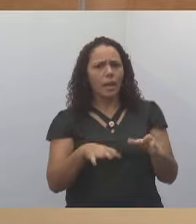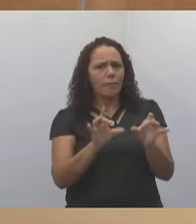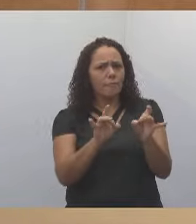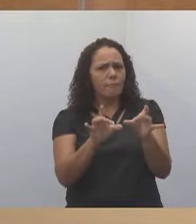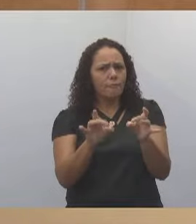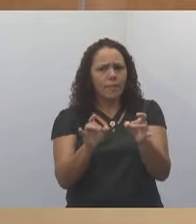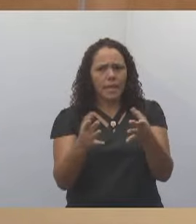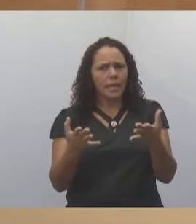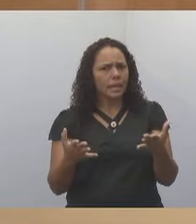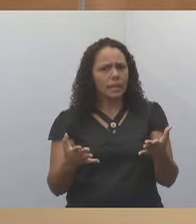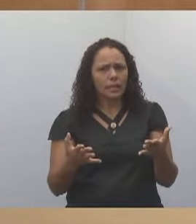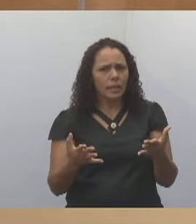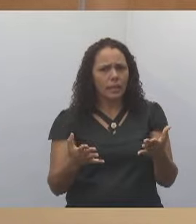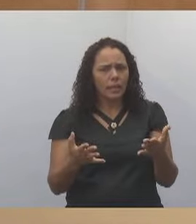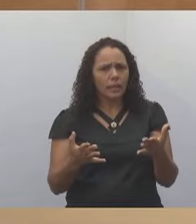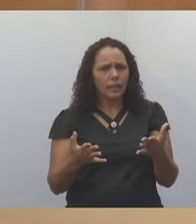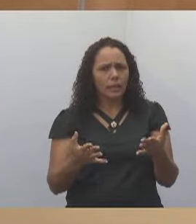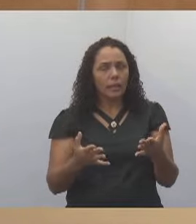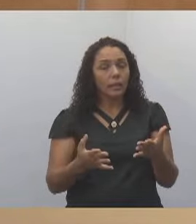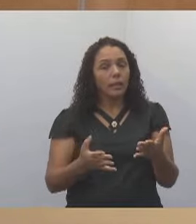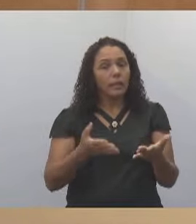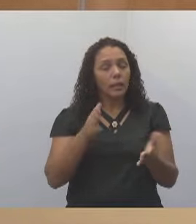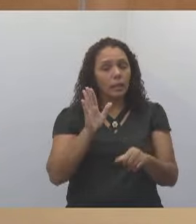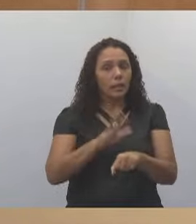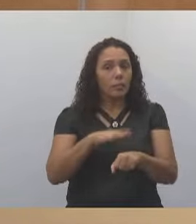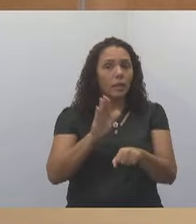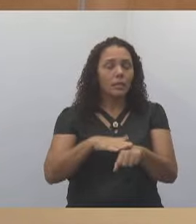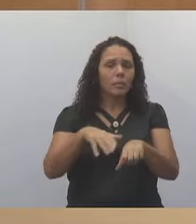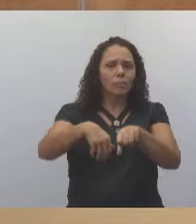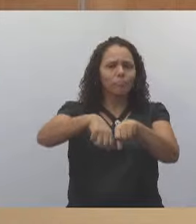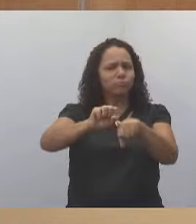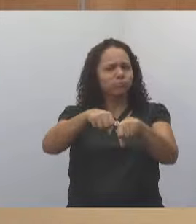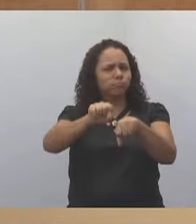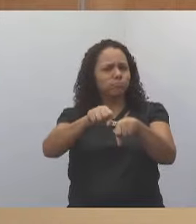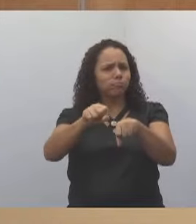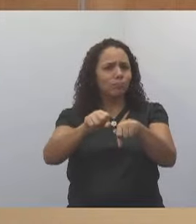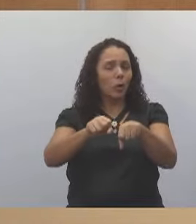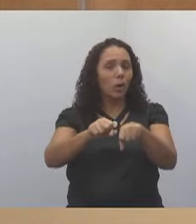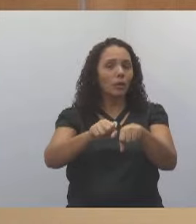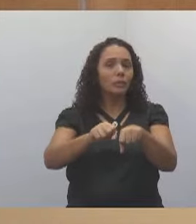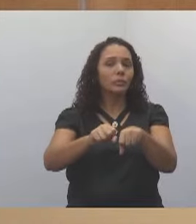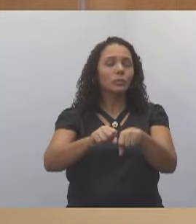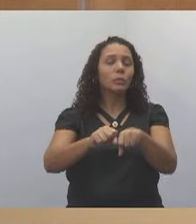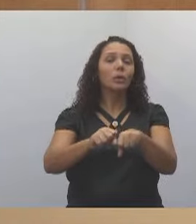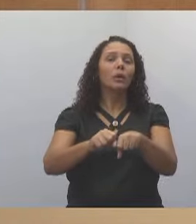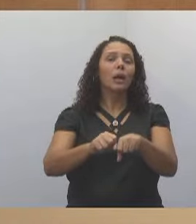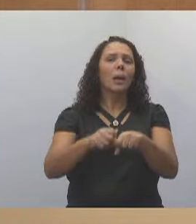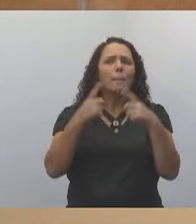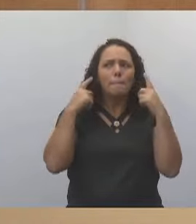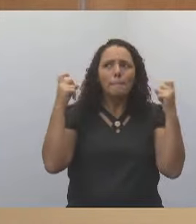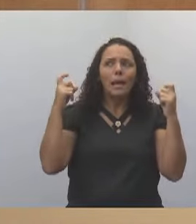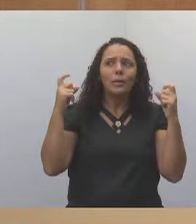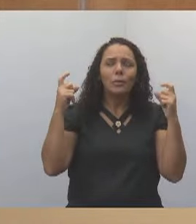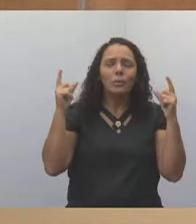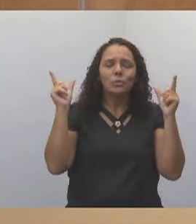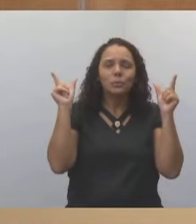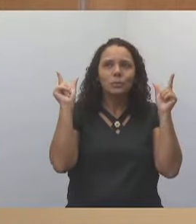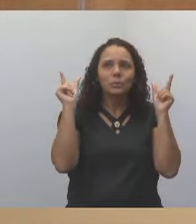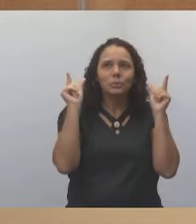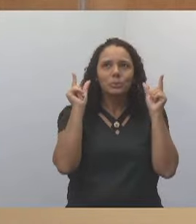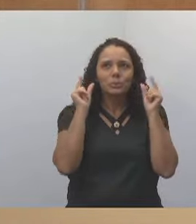desses produtos e que cada vez mais as motos sejam silenciadas. Porque não, eu